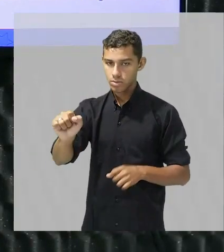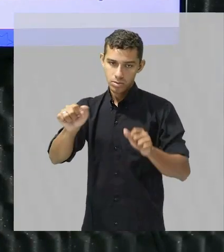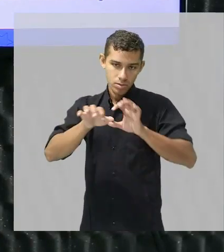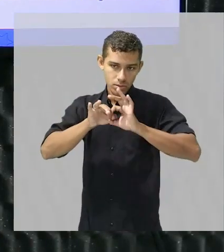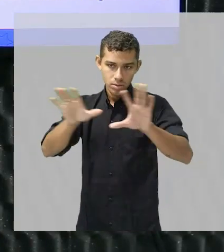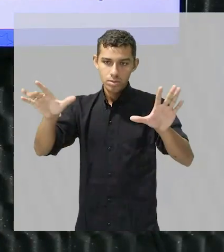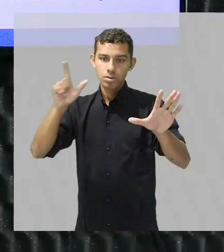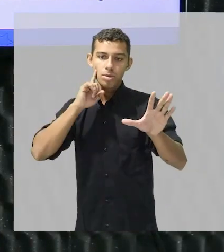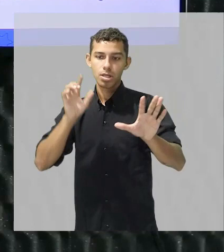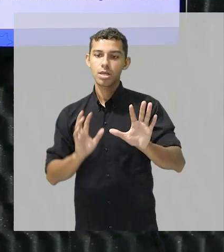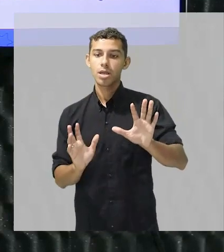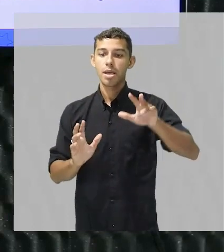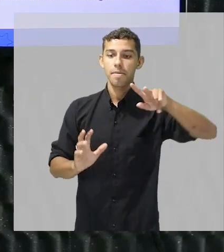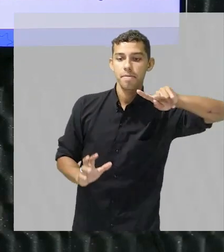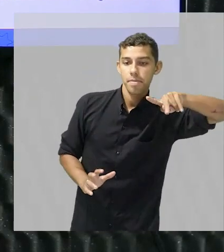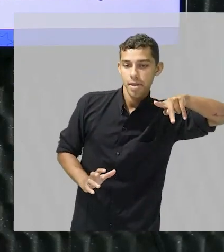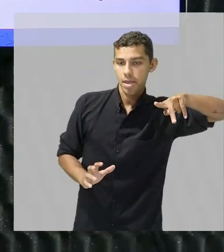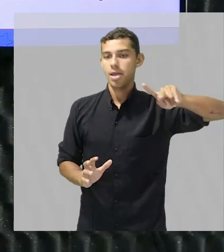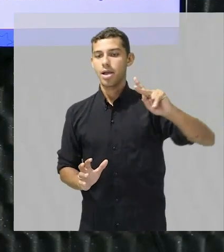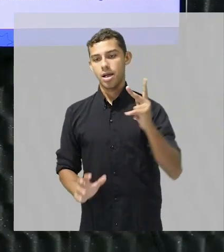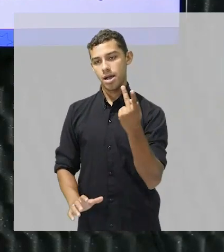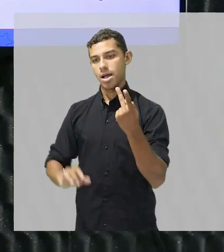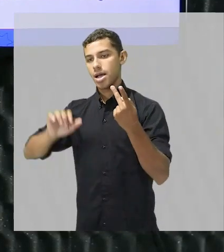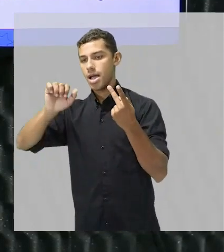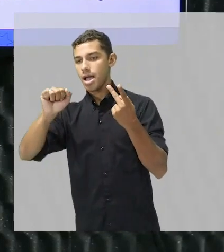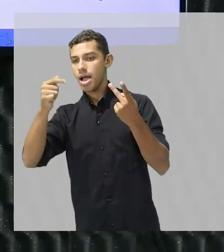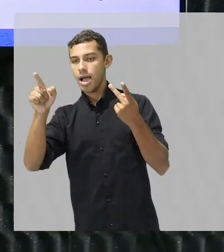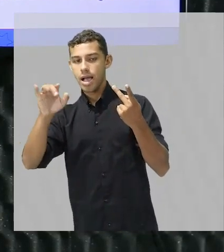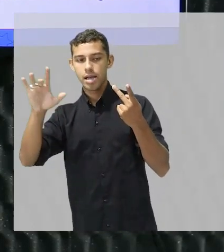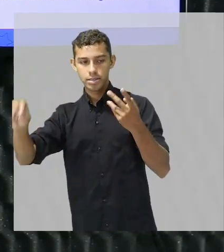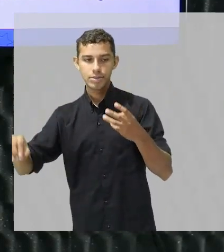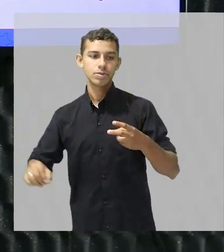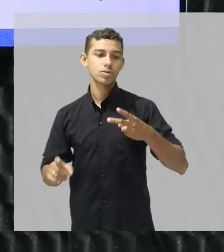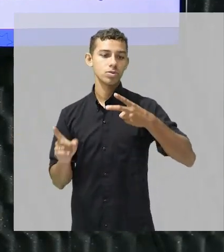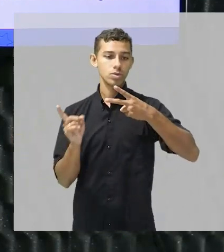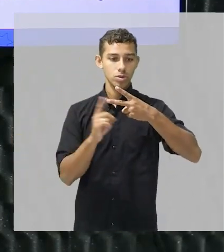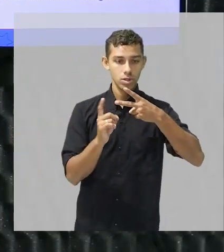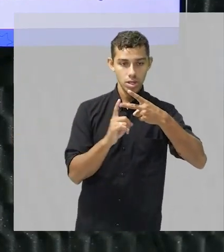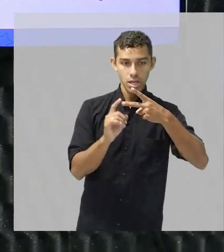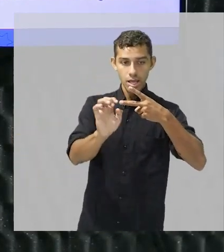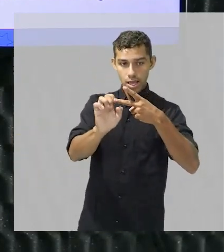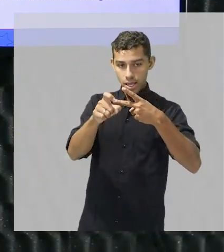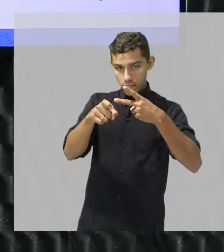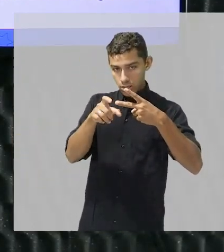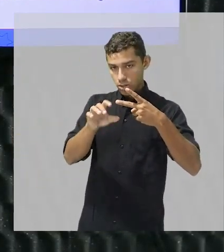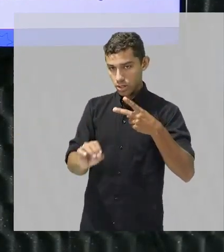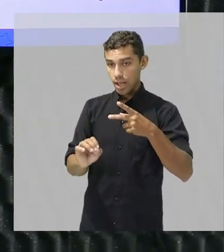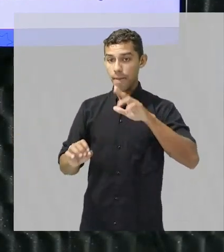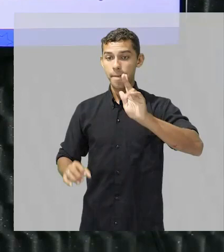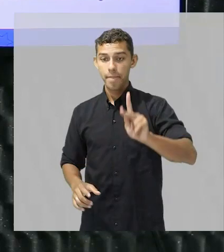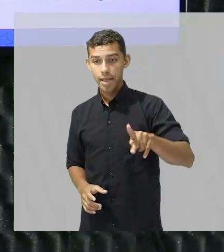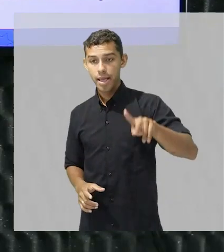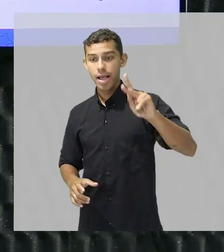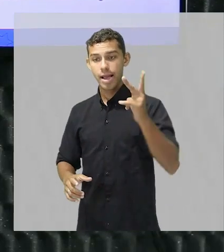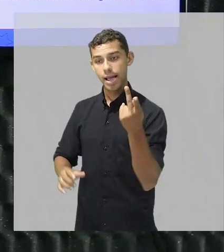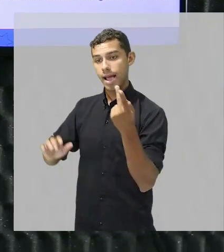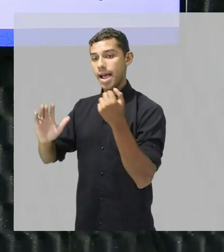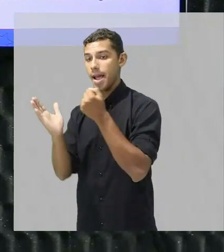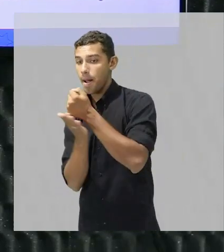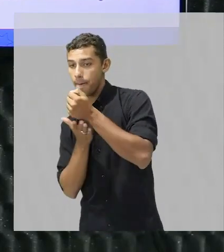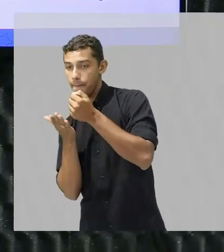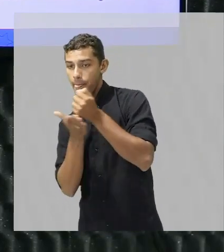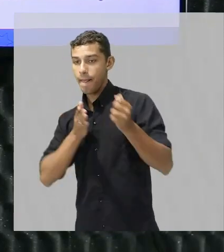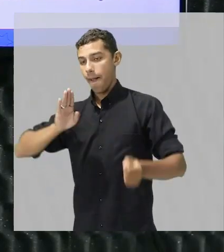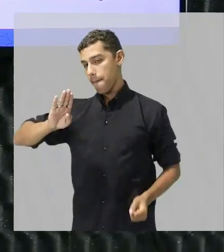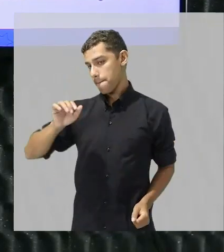as glândulas exócrinas liberam em locais de pH básico. Será que o tipo de